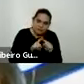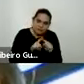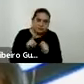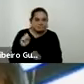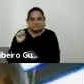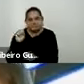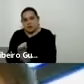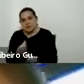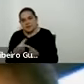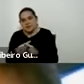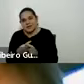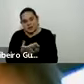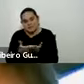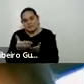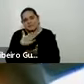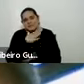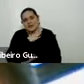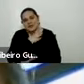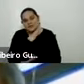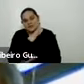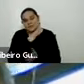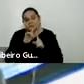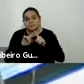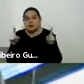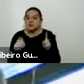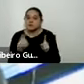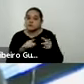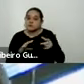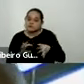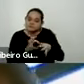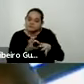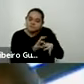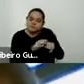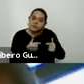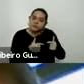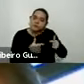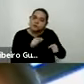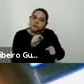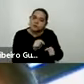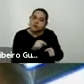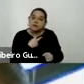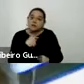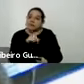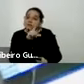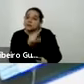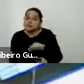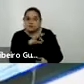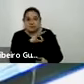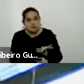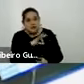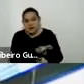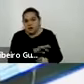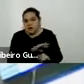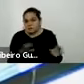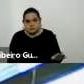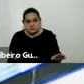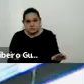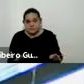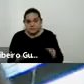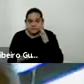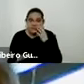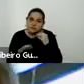firme no sentido de que nós não podemos perder emprego, nós não podemos diminuir a renda do trabalhador. Veio a medida provisória